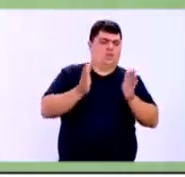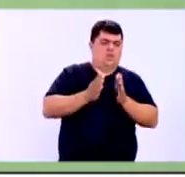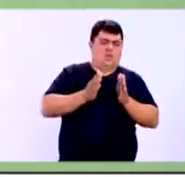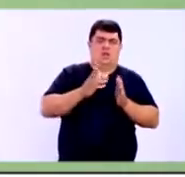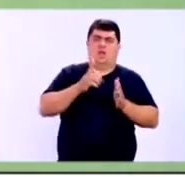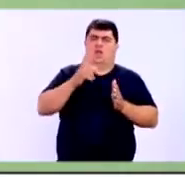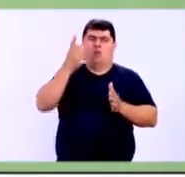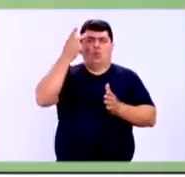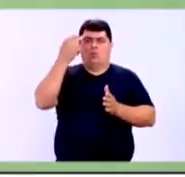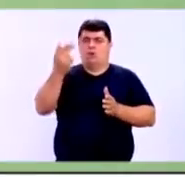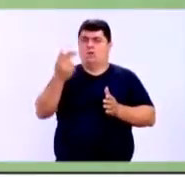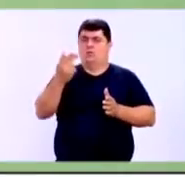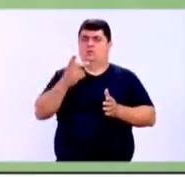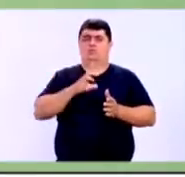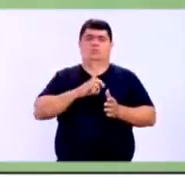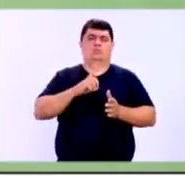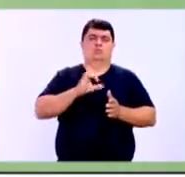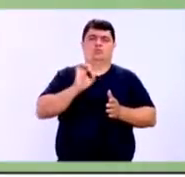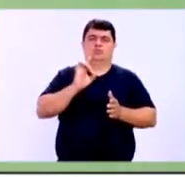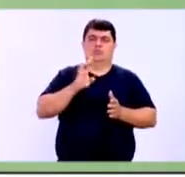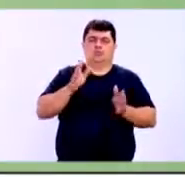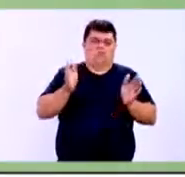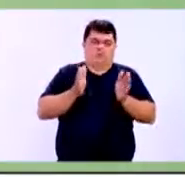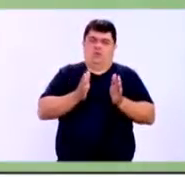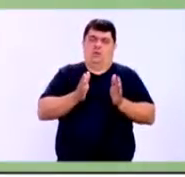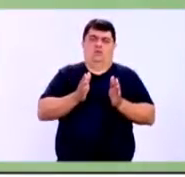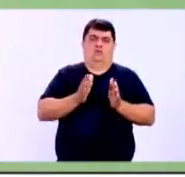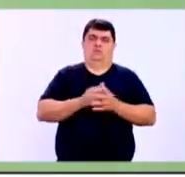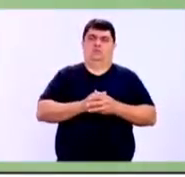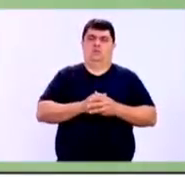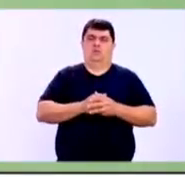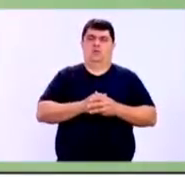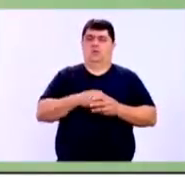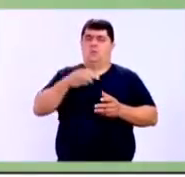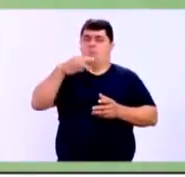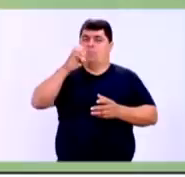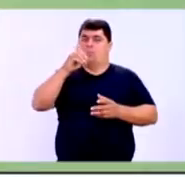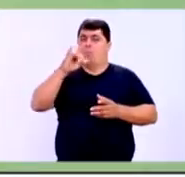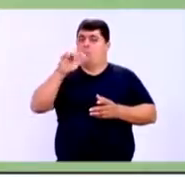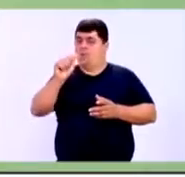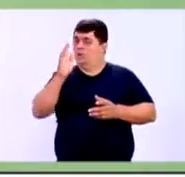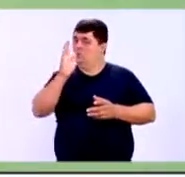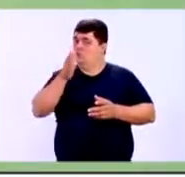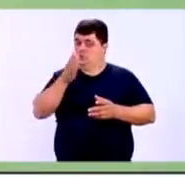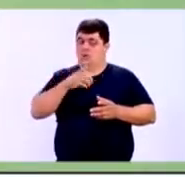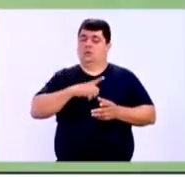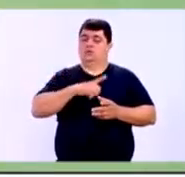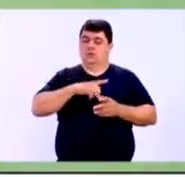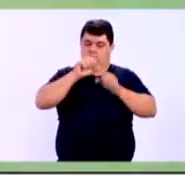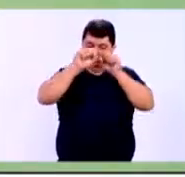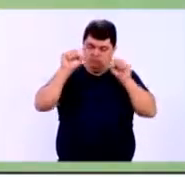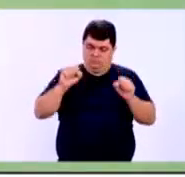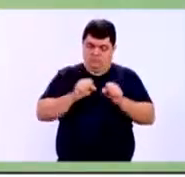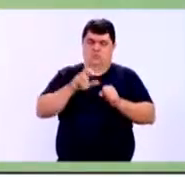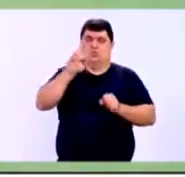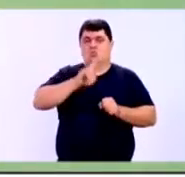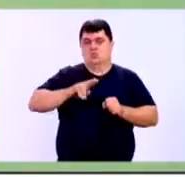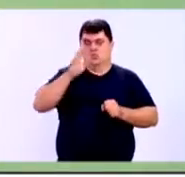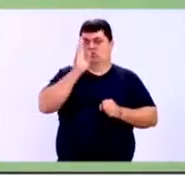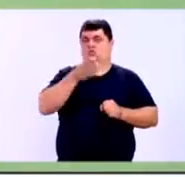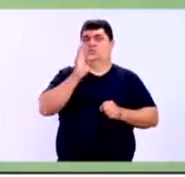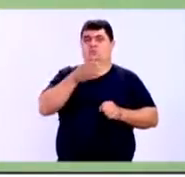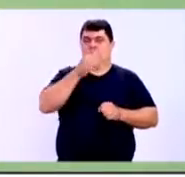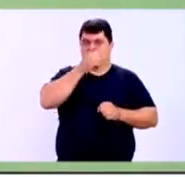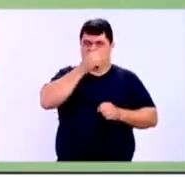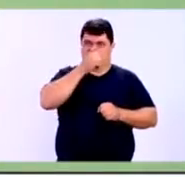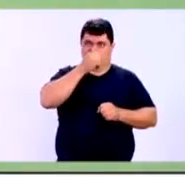vez mais comum só nas pequenas empresas. As médias empresas estão cada vez mais atuais, mais informatizadas